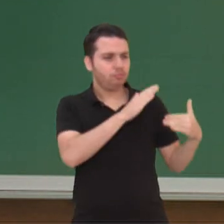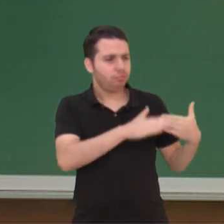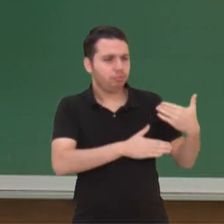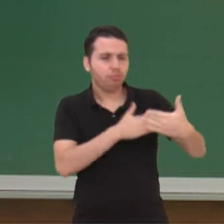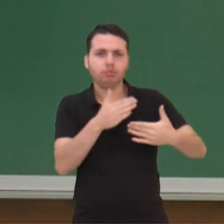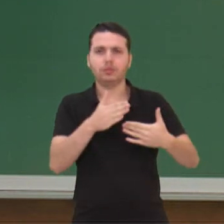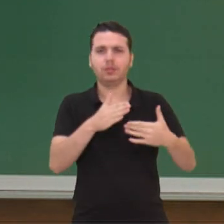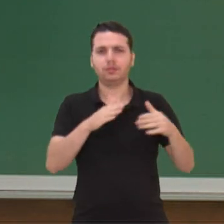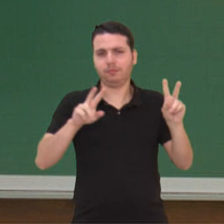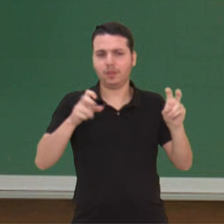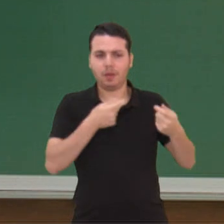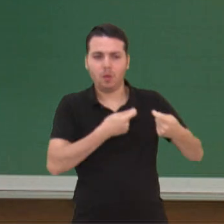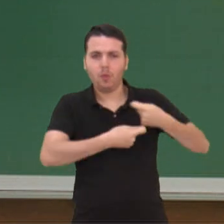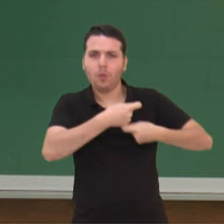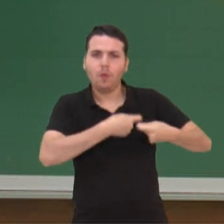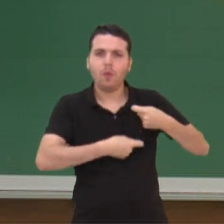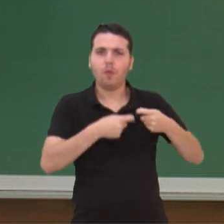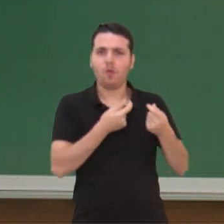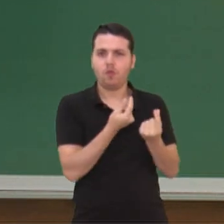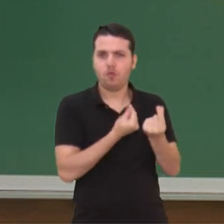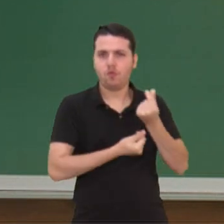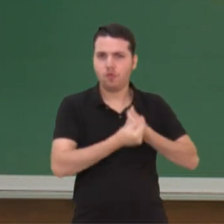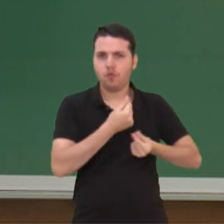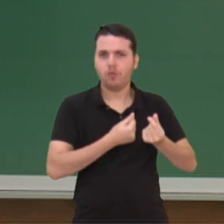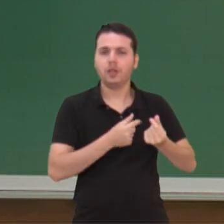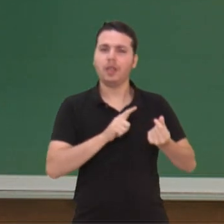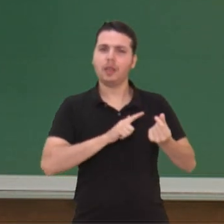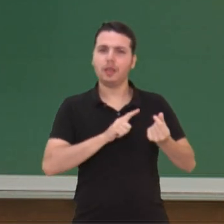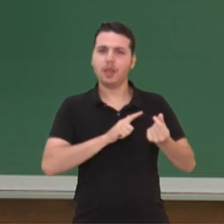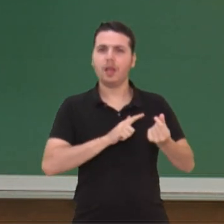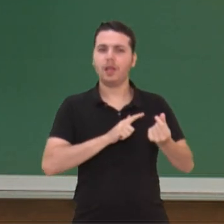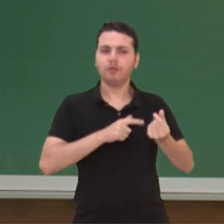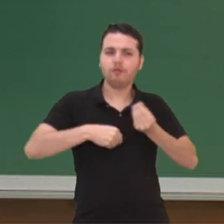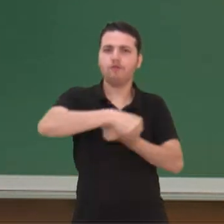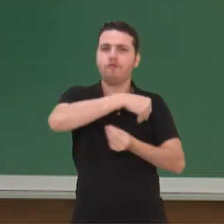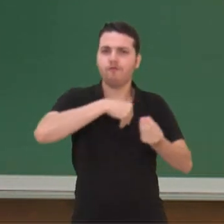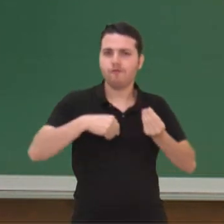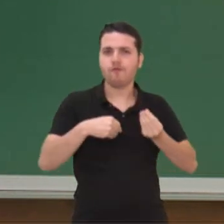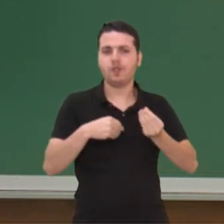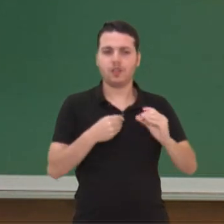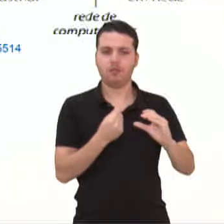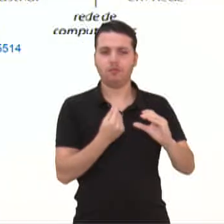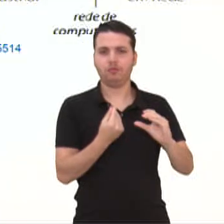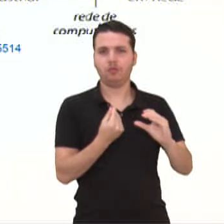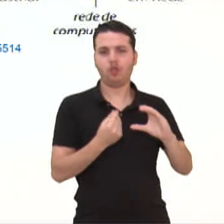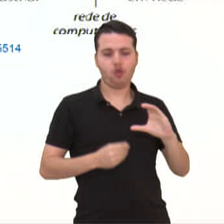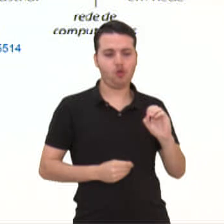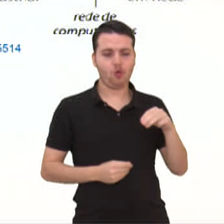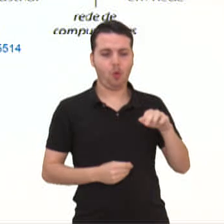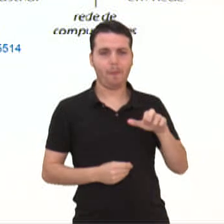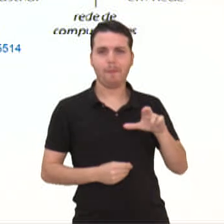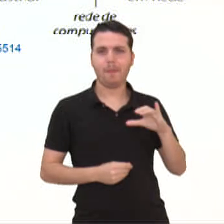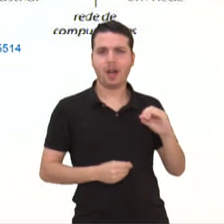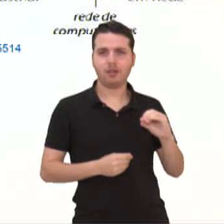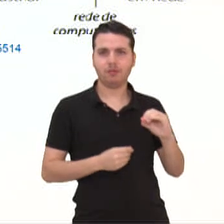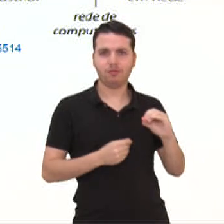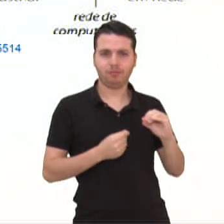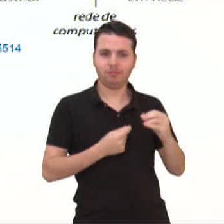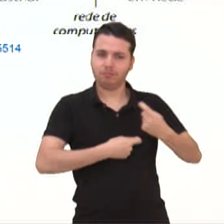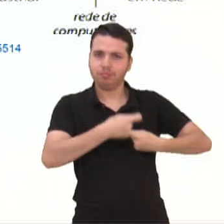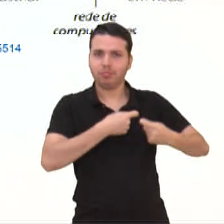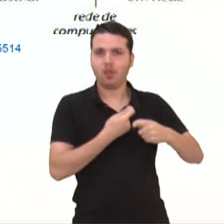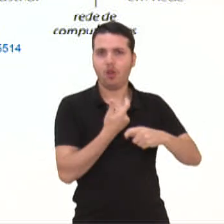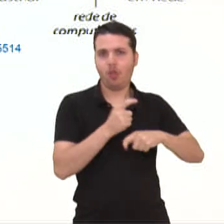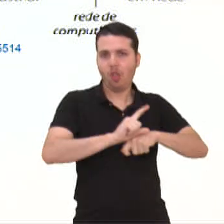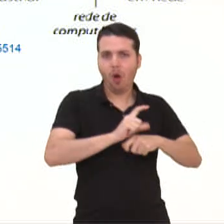atividades econômicas, o comércio estava inserido, com as trocas comerciais. E aí nós temos, então, a evolução do sistema